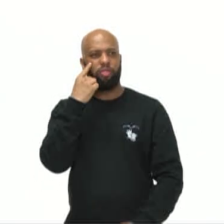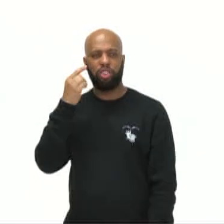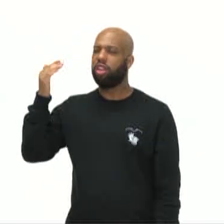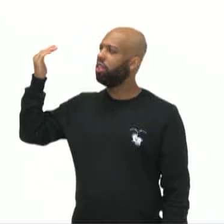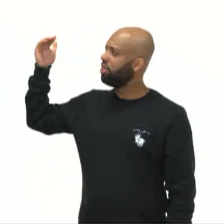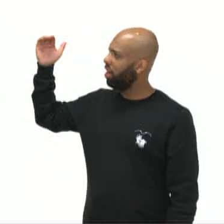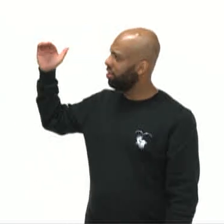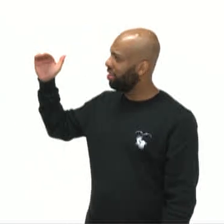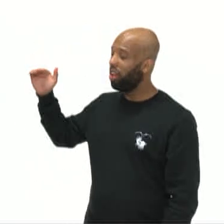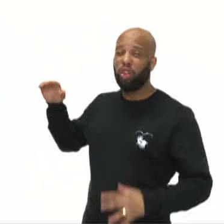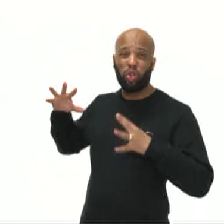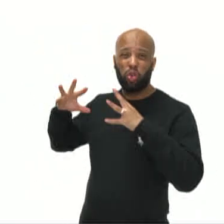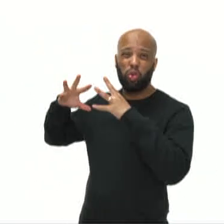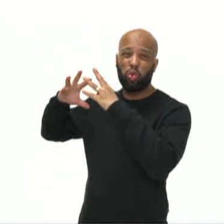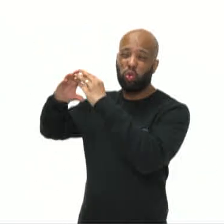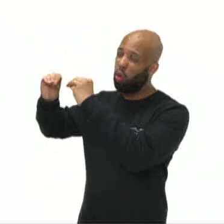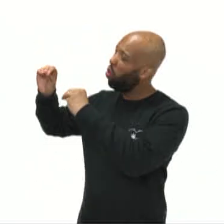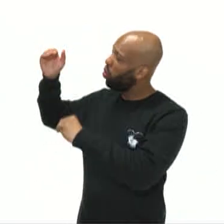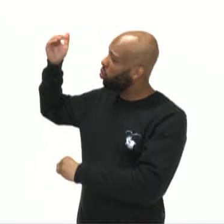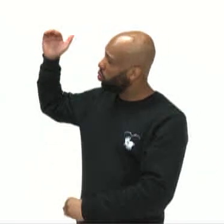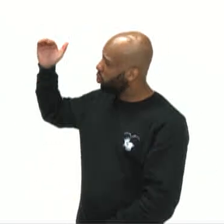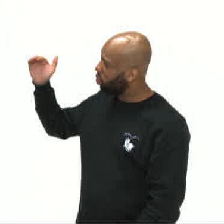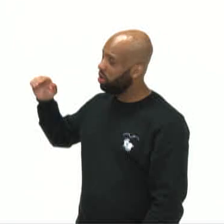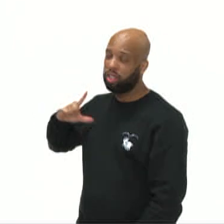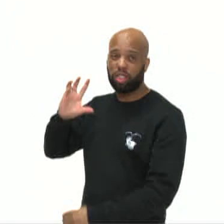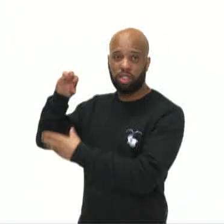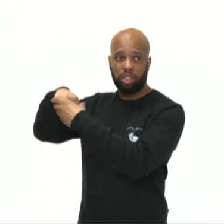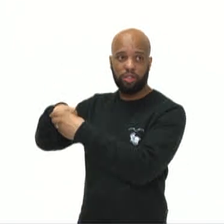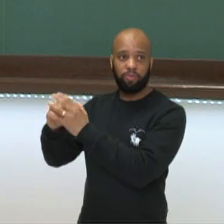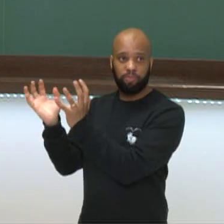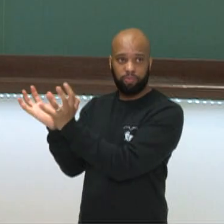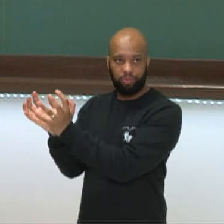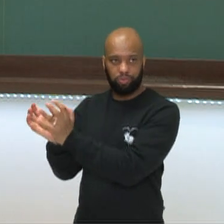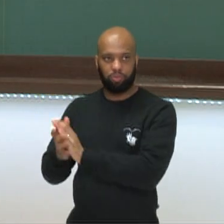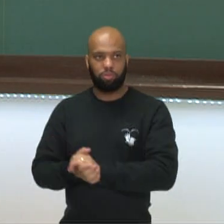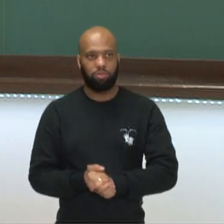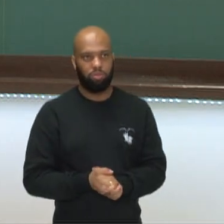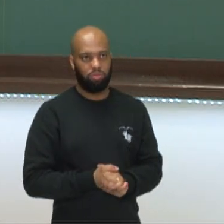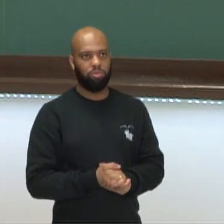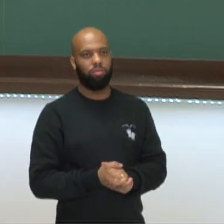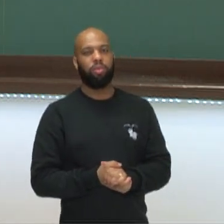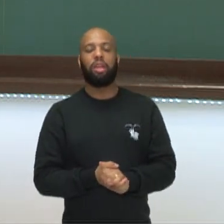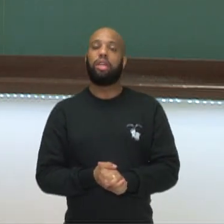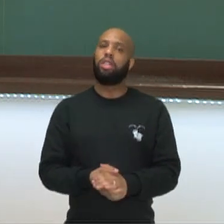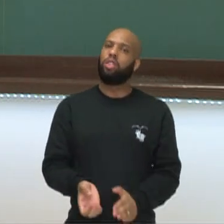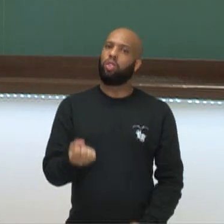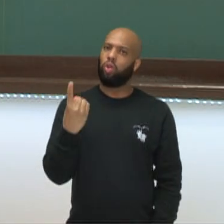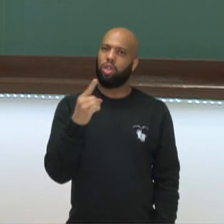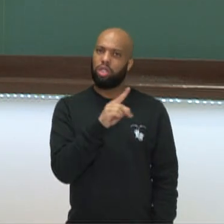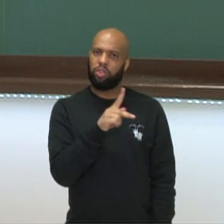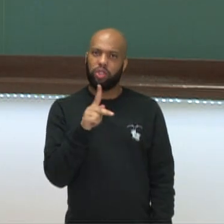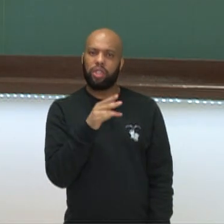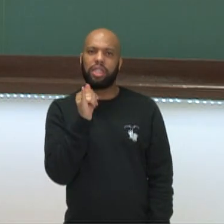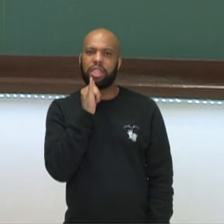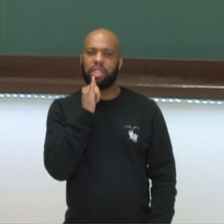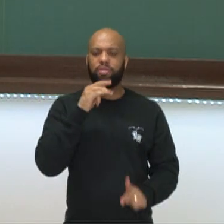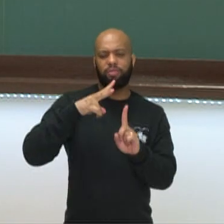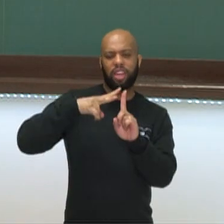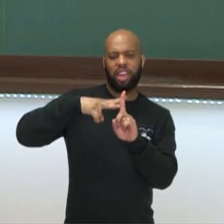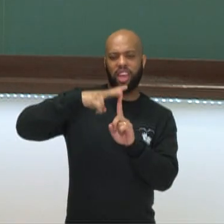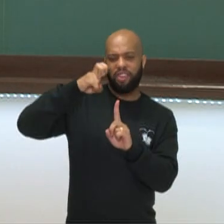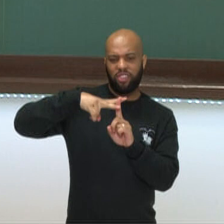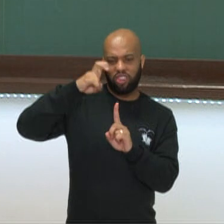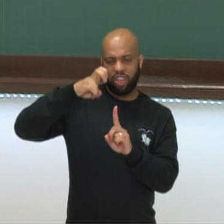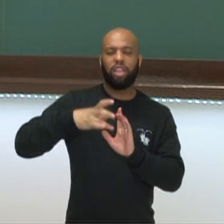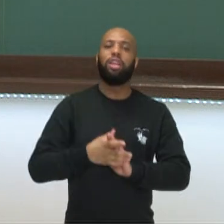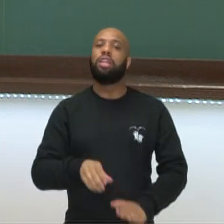ésteres, anidrido ácido e sal orgânico. Você vai dizer, professor, O refrigerante, professor,